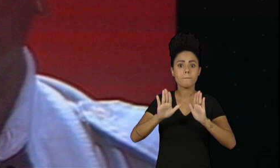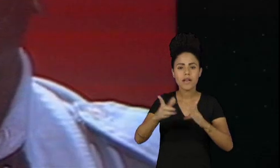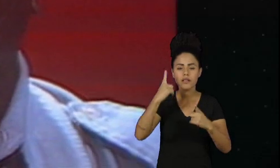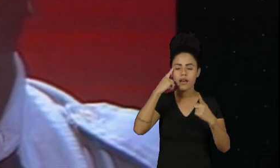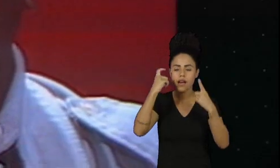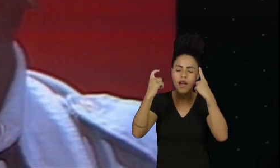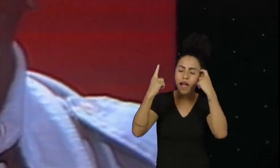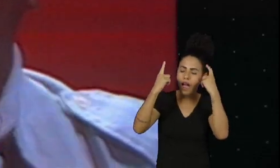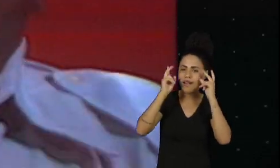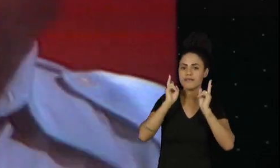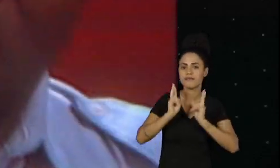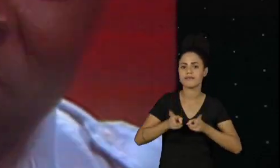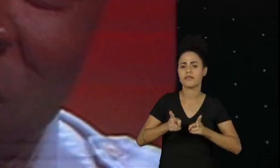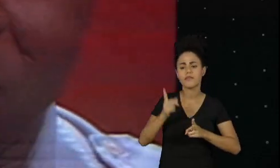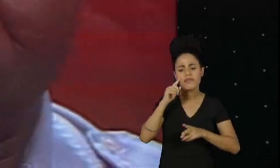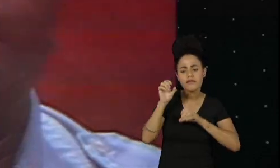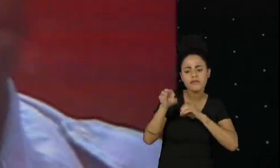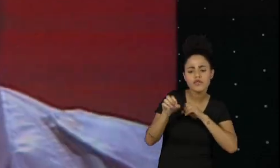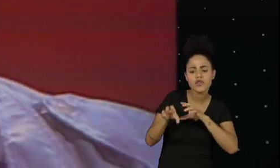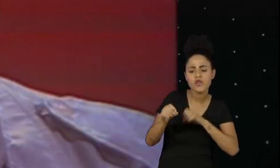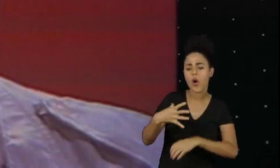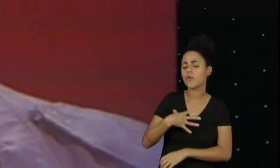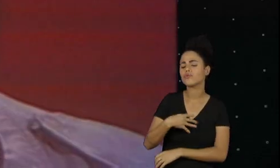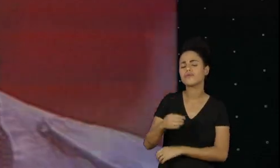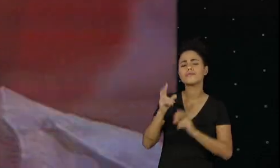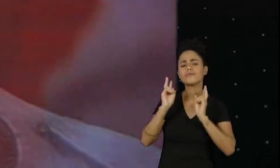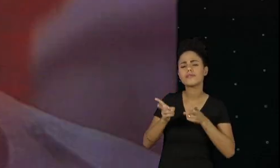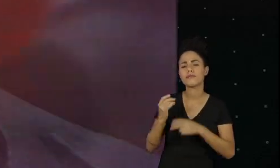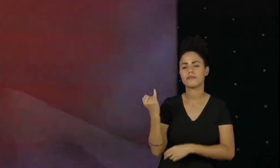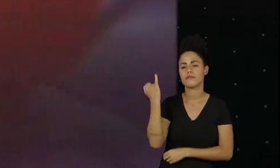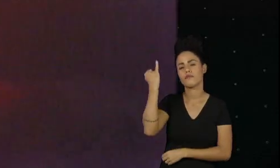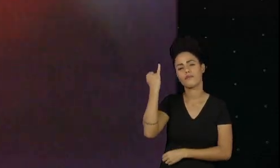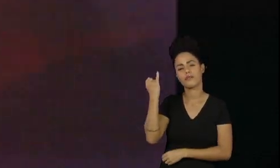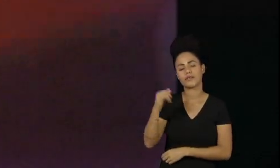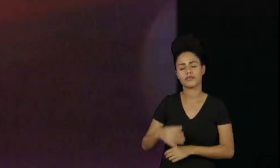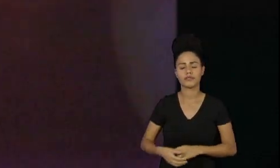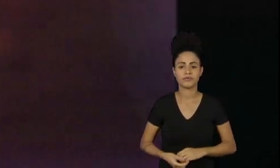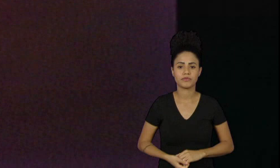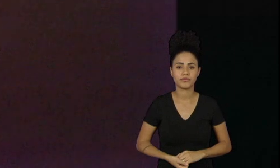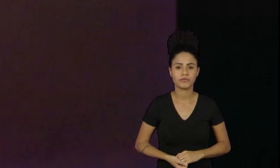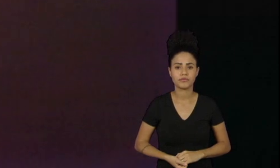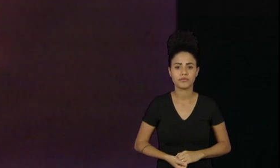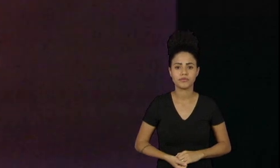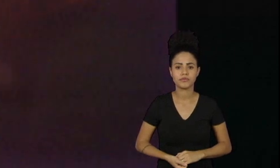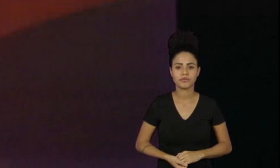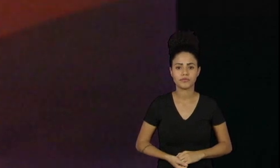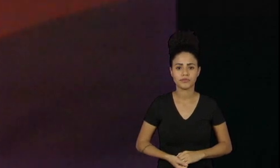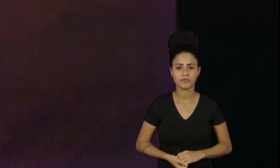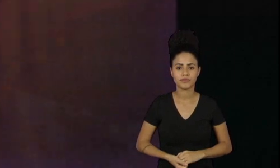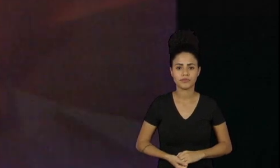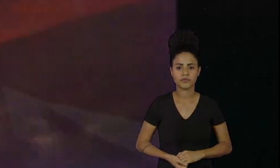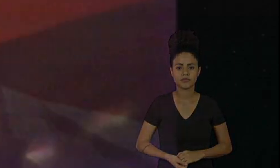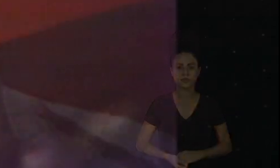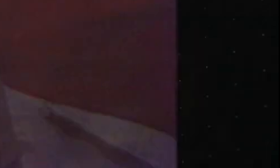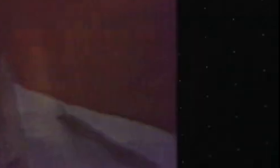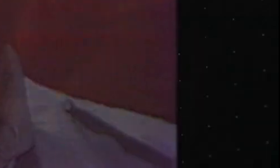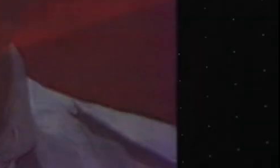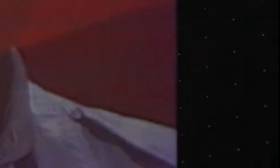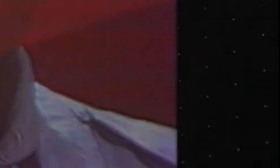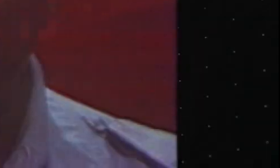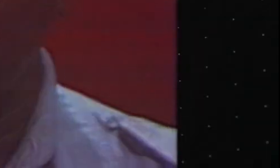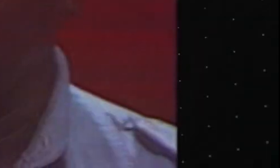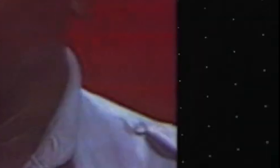a importância do estudo. Mas só tocava pisa na flor, pisa na flor, pisa na